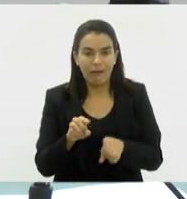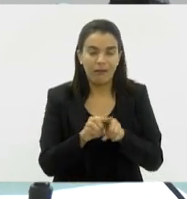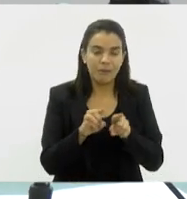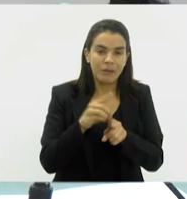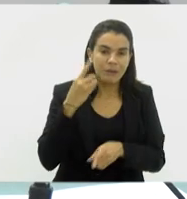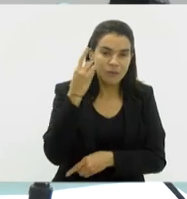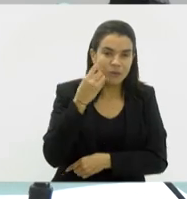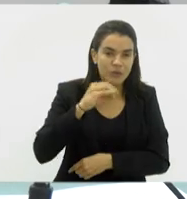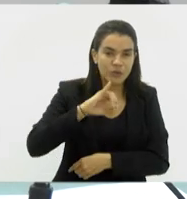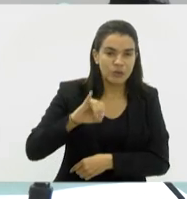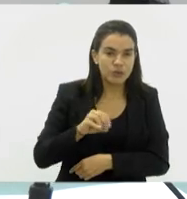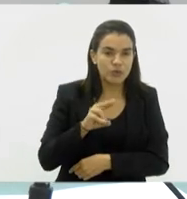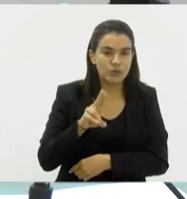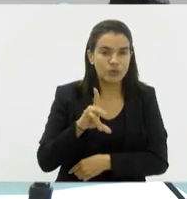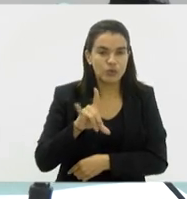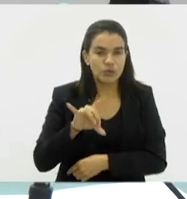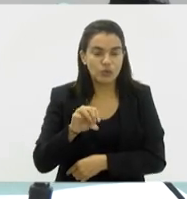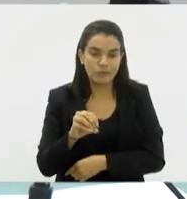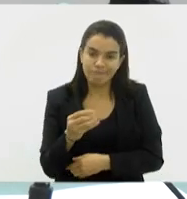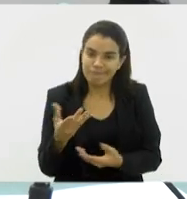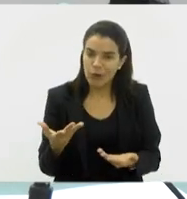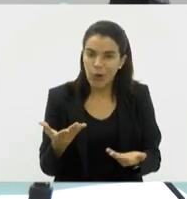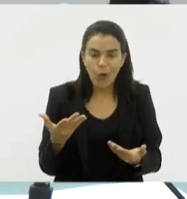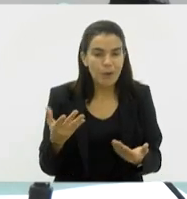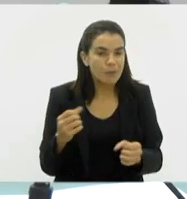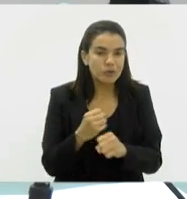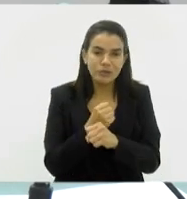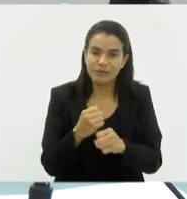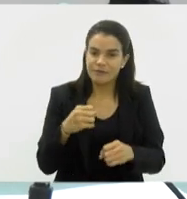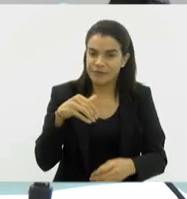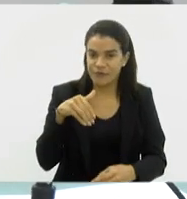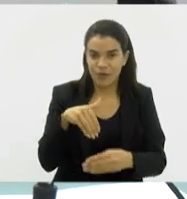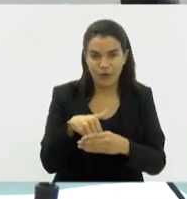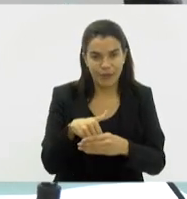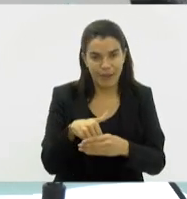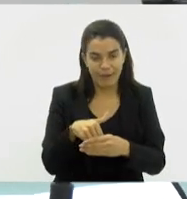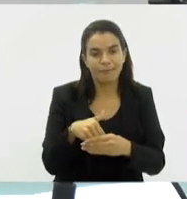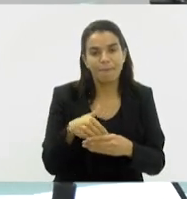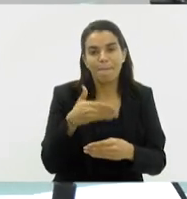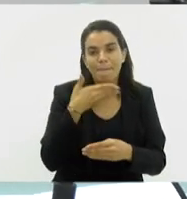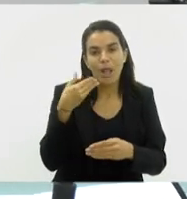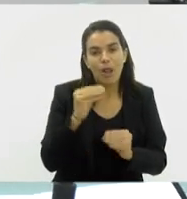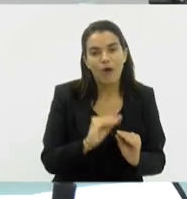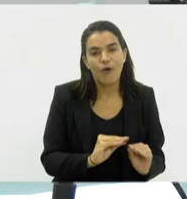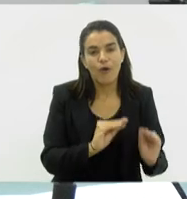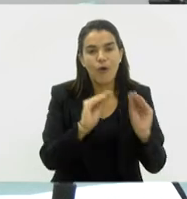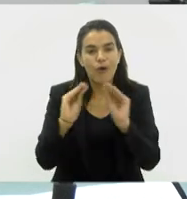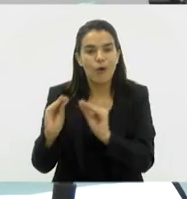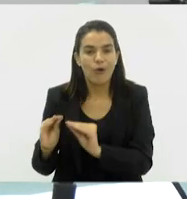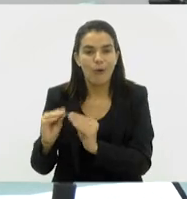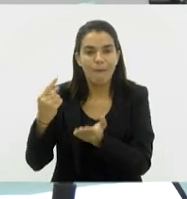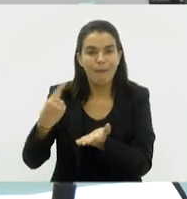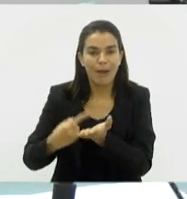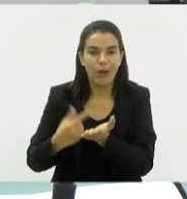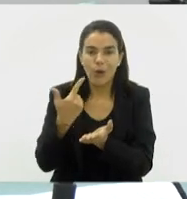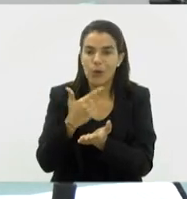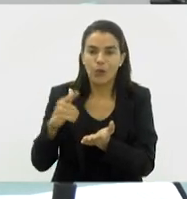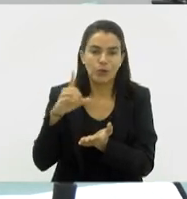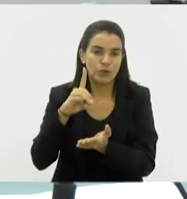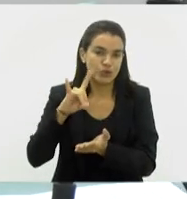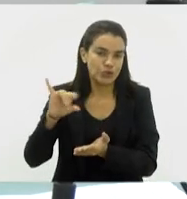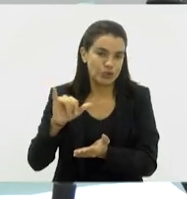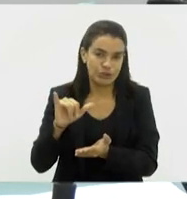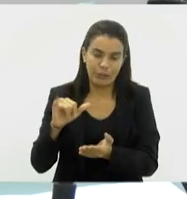que hoje não fosse votado o relatório final que a gente e adiasse essa votação final porque eu não estou preparado para